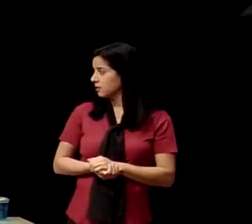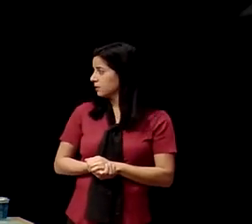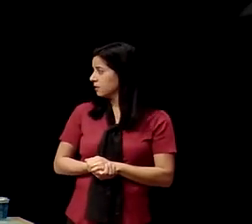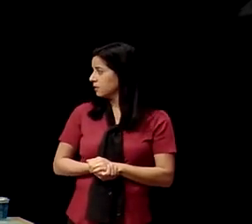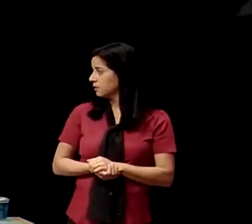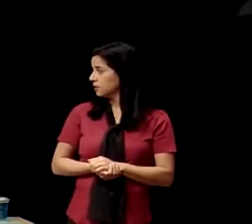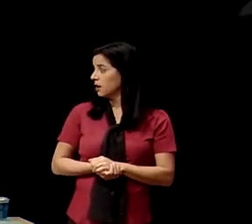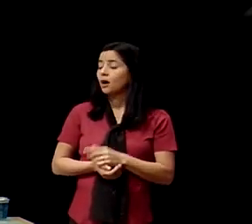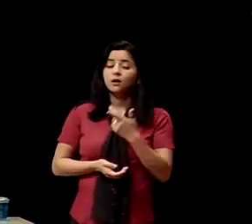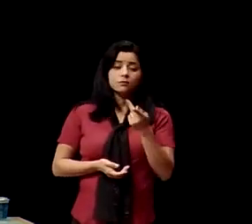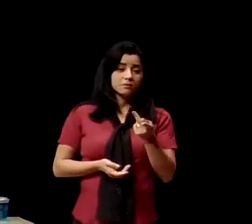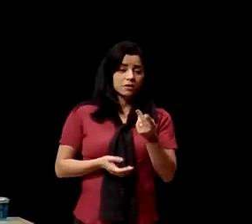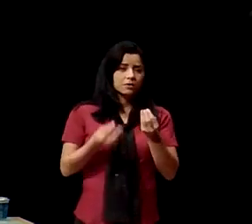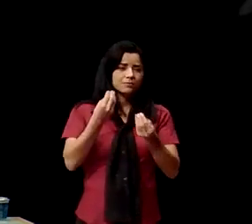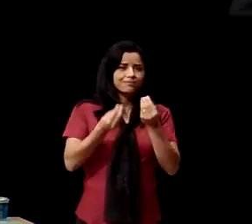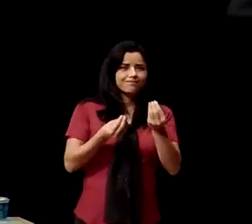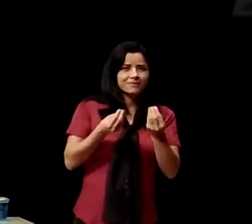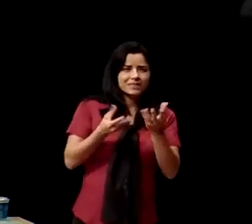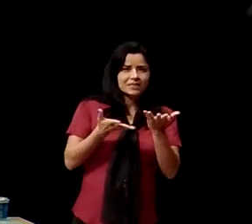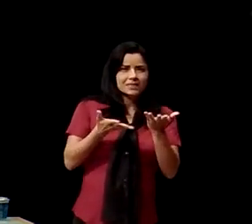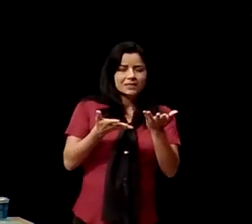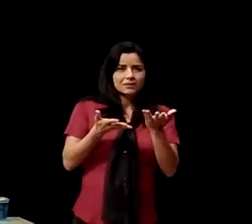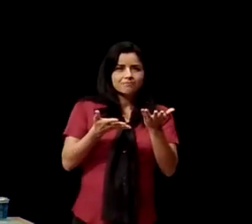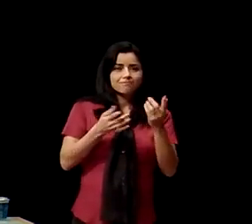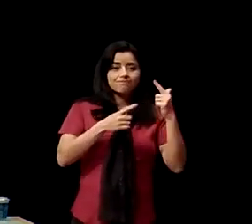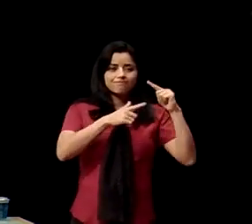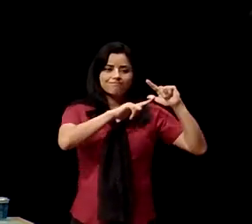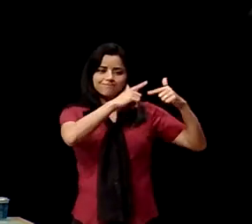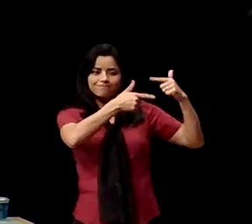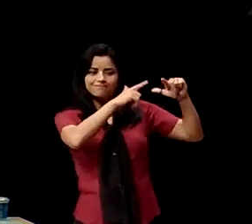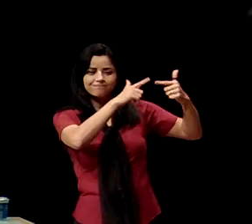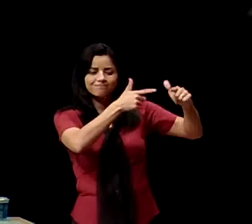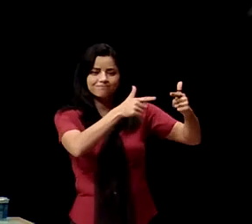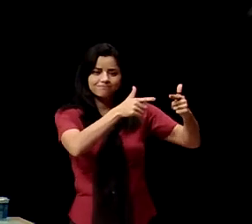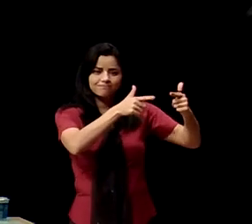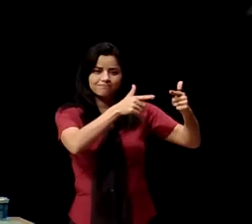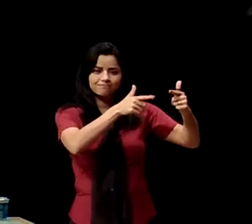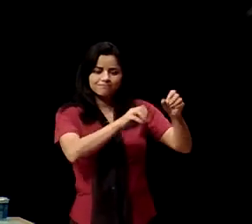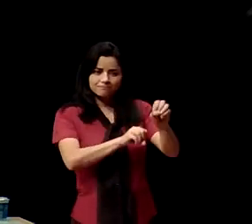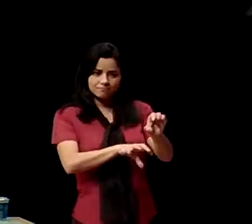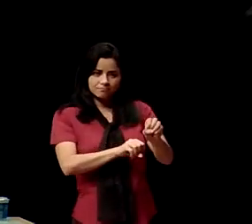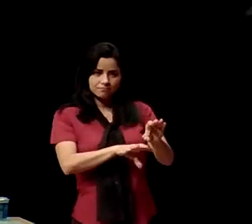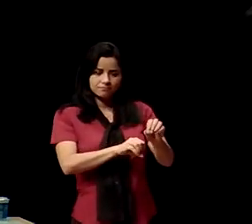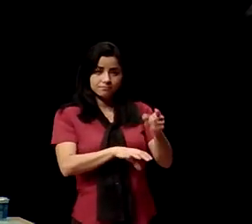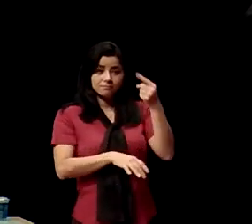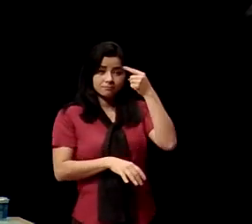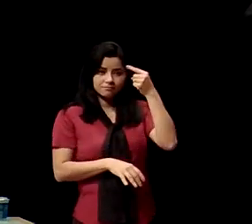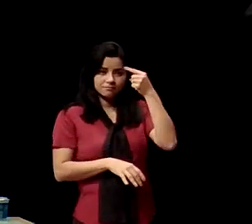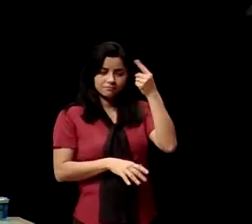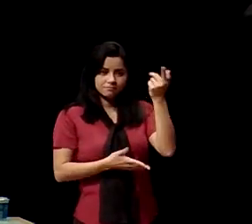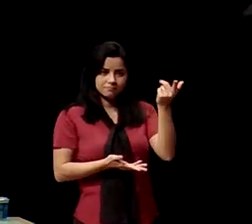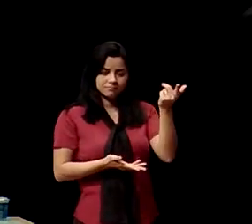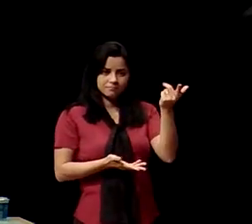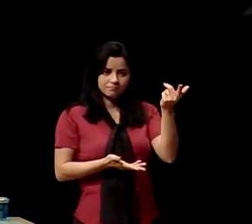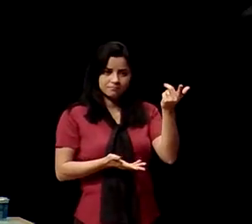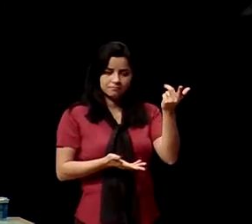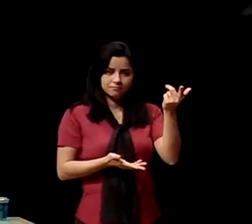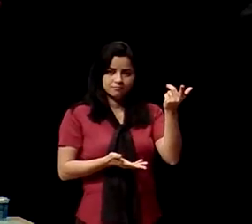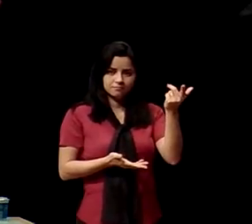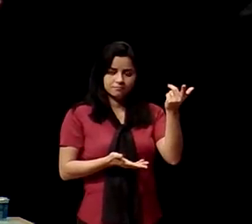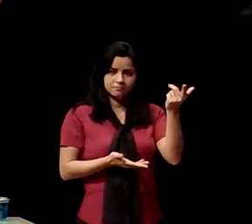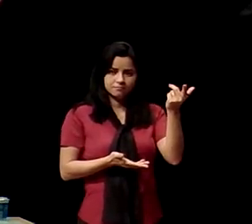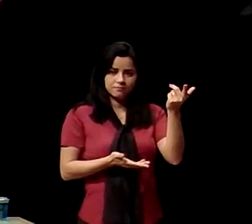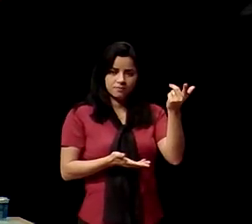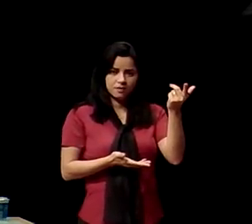and action. Como uma tradução de a educação de pensamento. Social